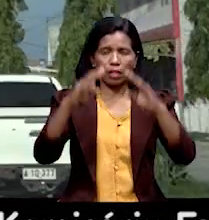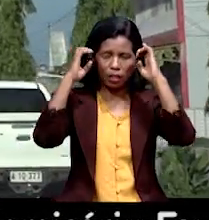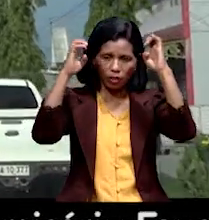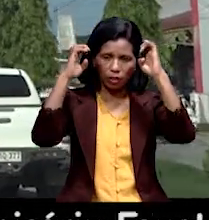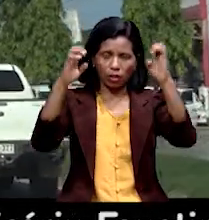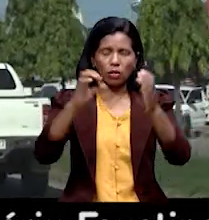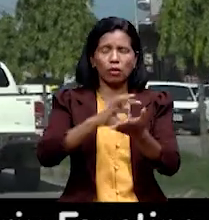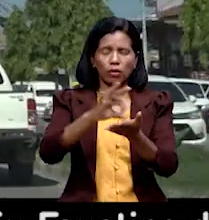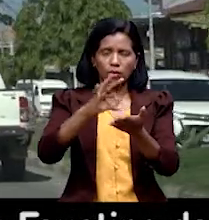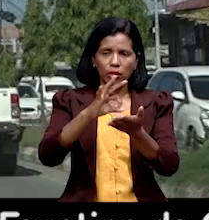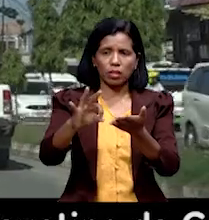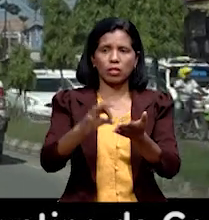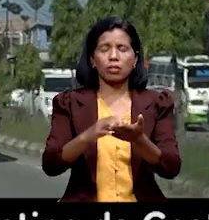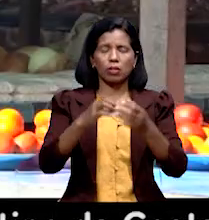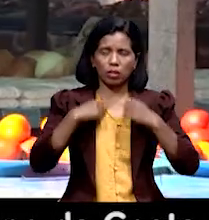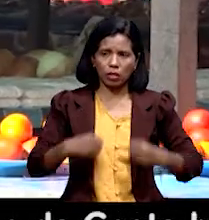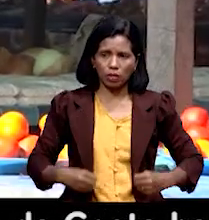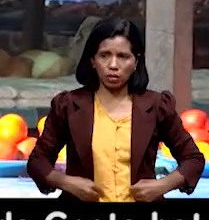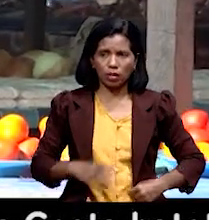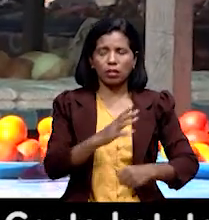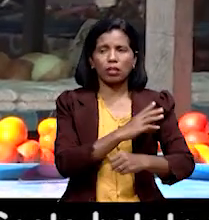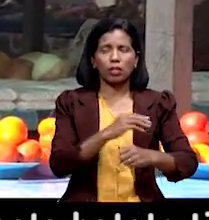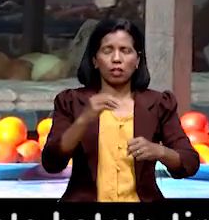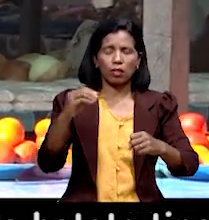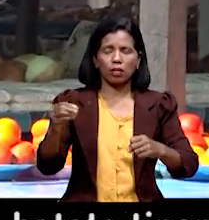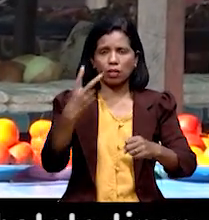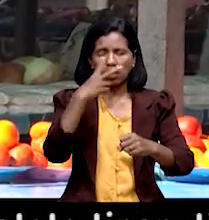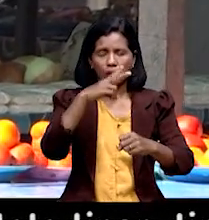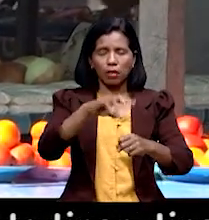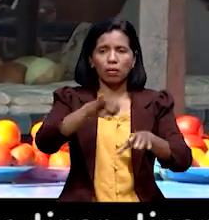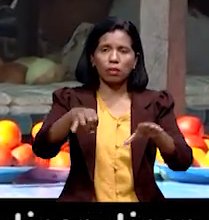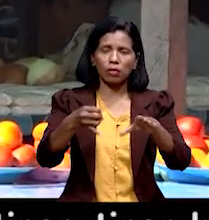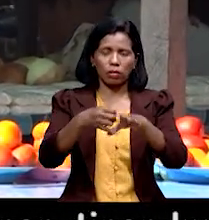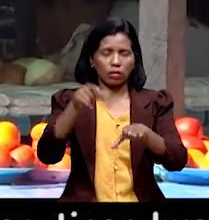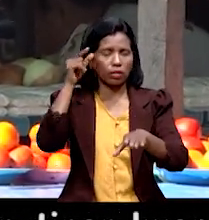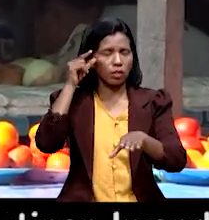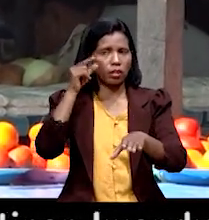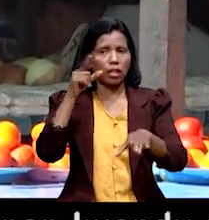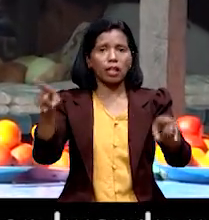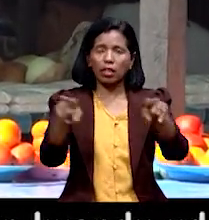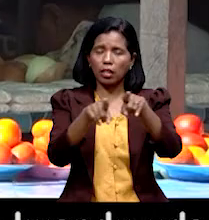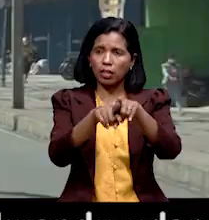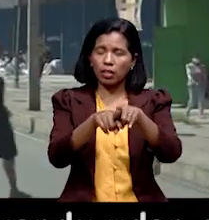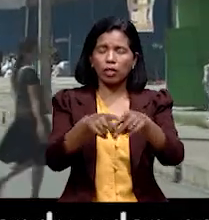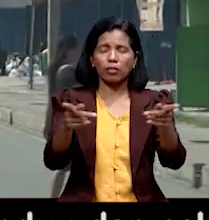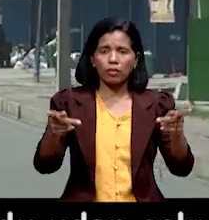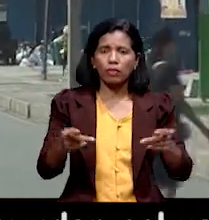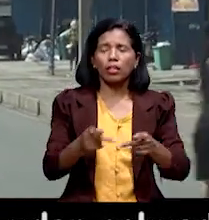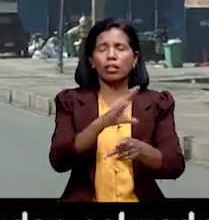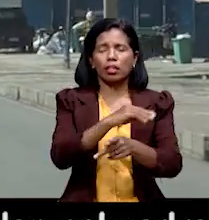Formação Profissional no Saúde, Habitação no Inclusão Social, Setor Produtivo Sira, Ambiente no